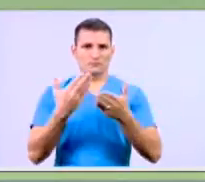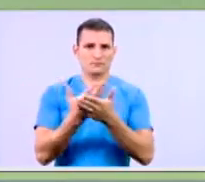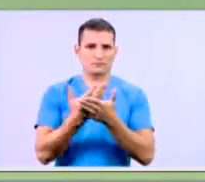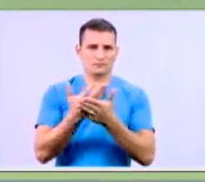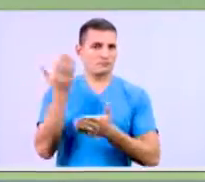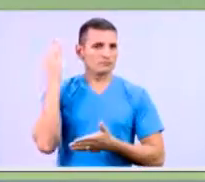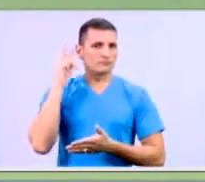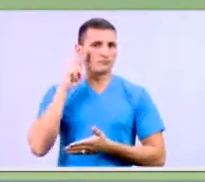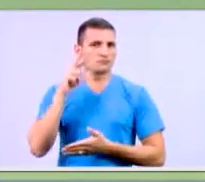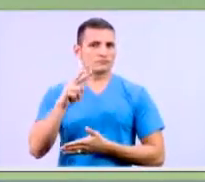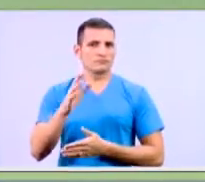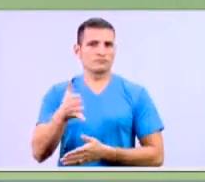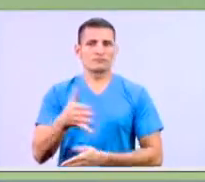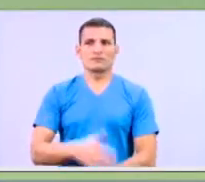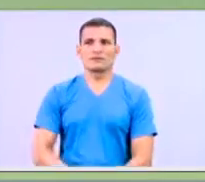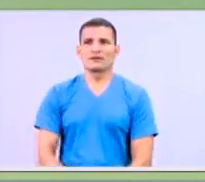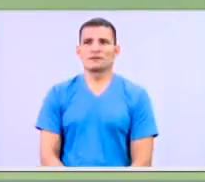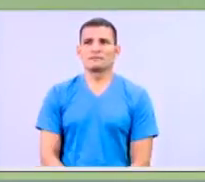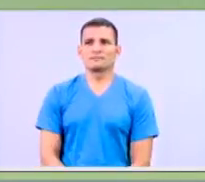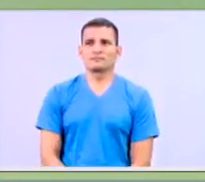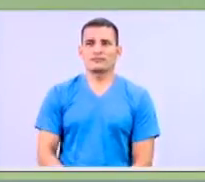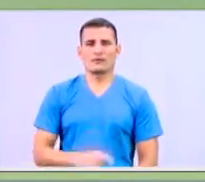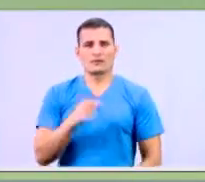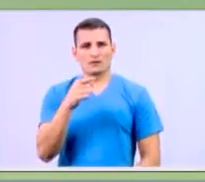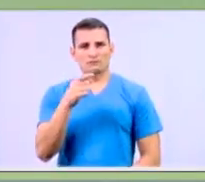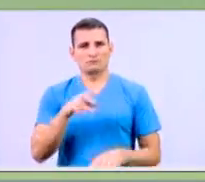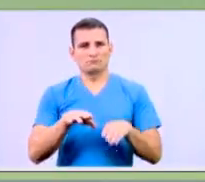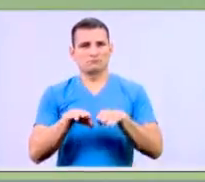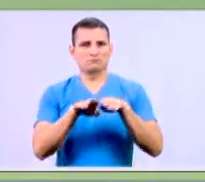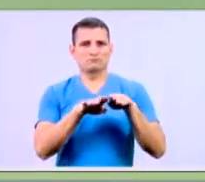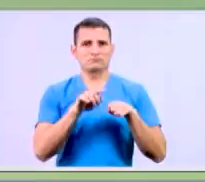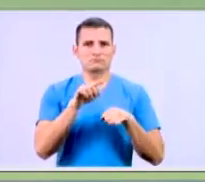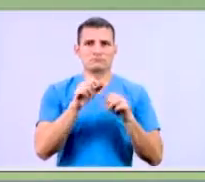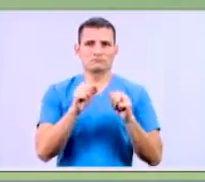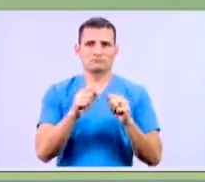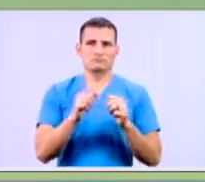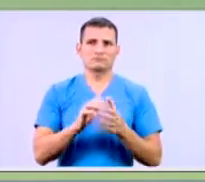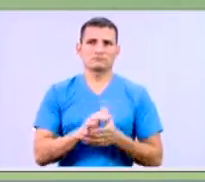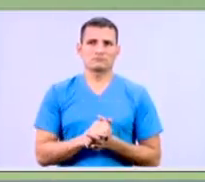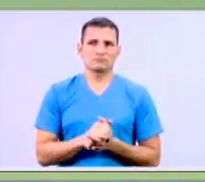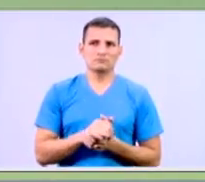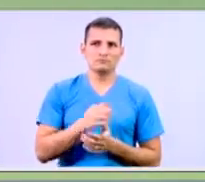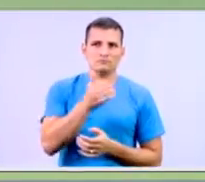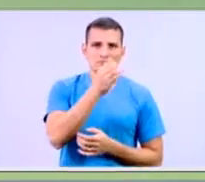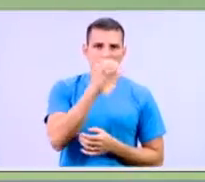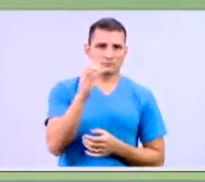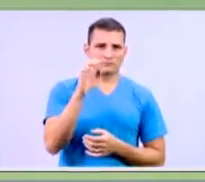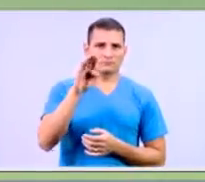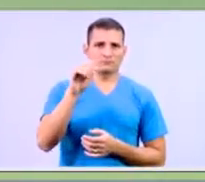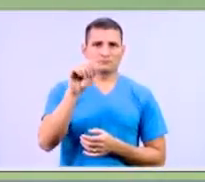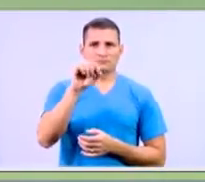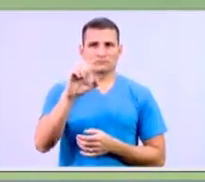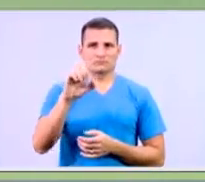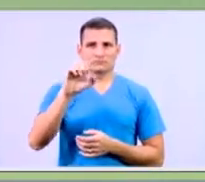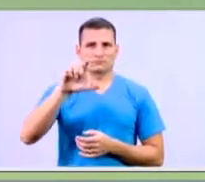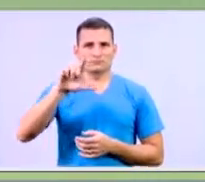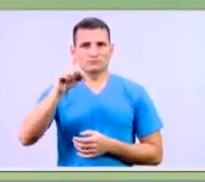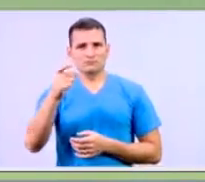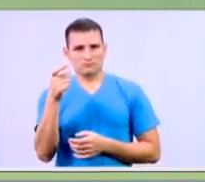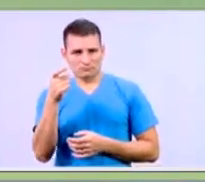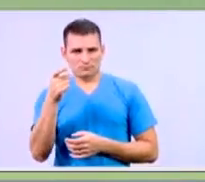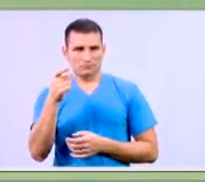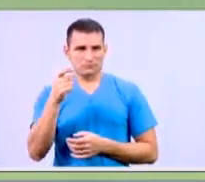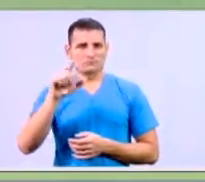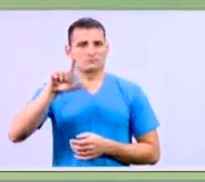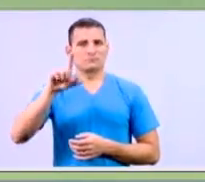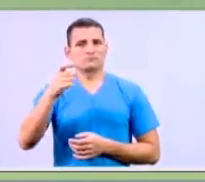passada. Esse mesmo padrão, ele também pode ser 100 base LX, que LX ele